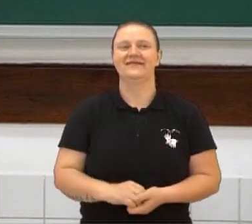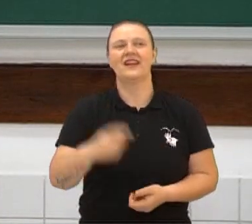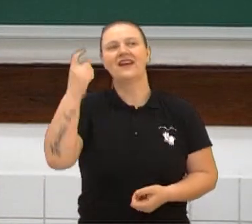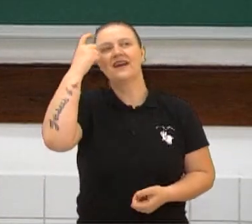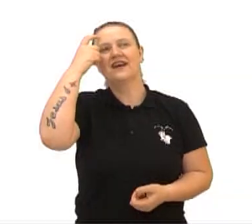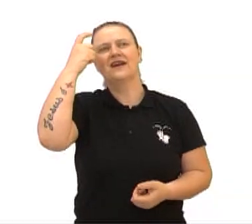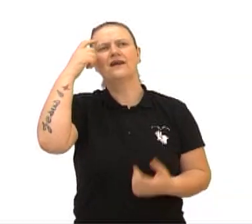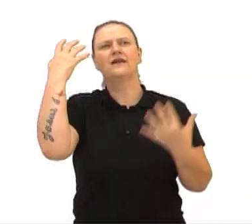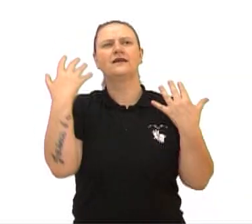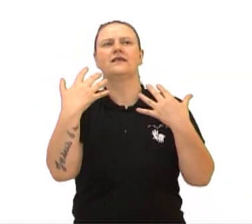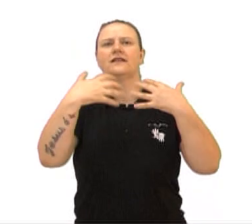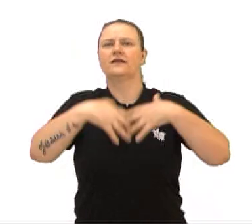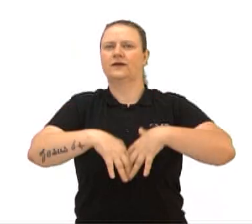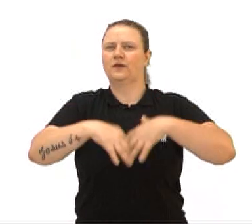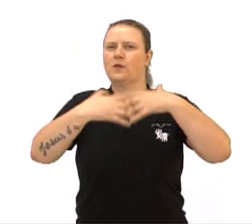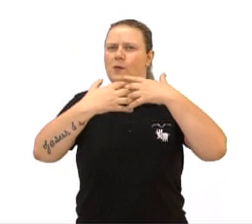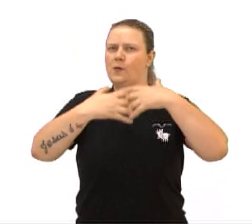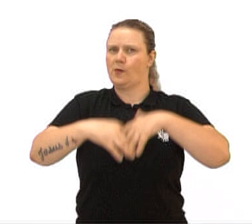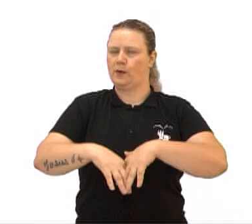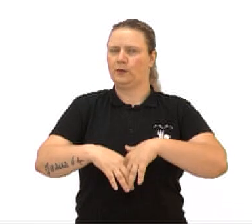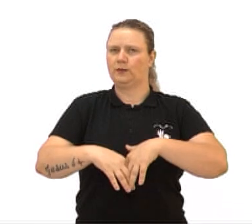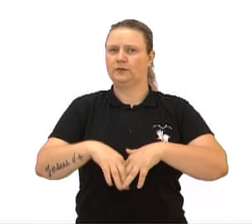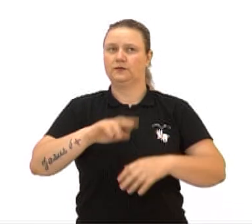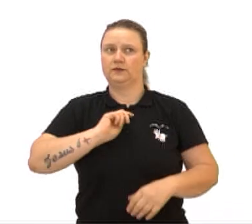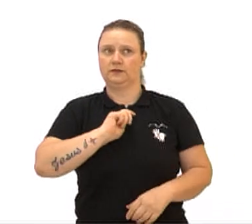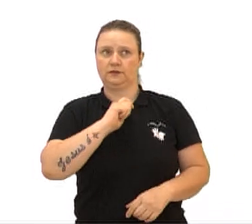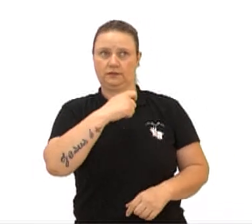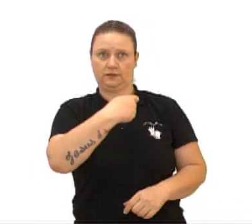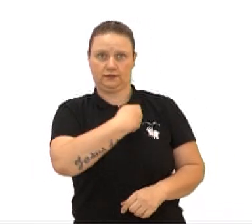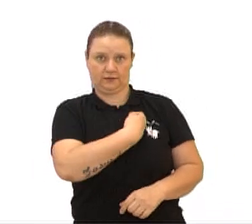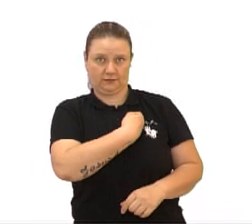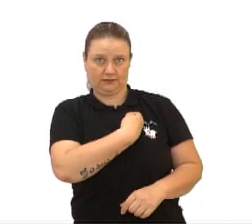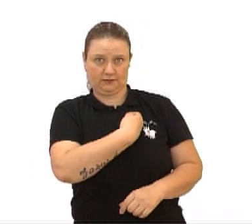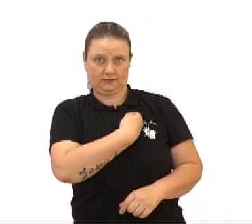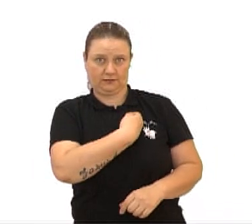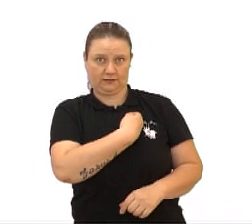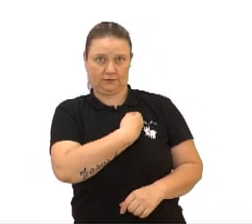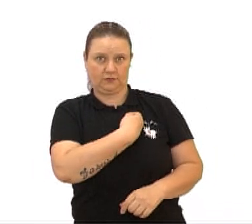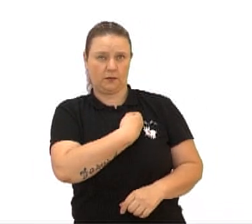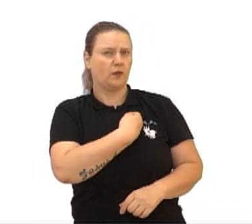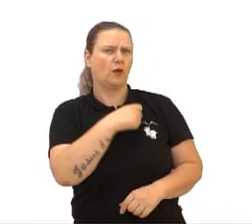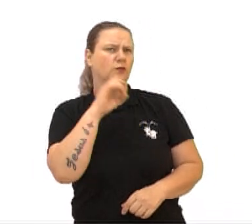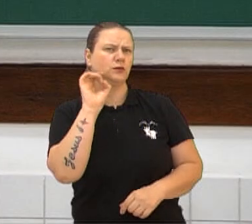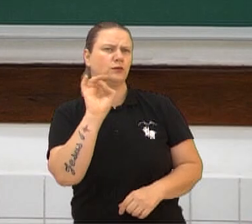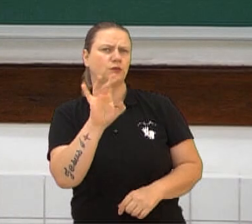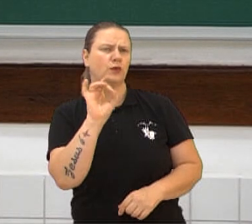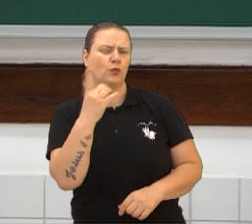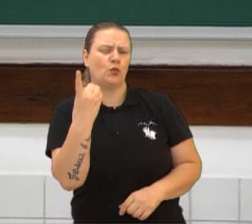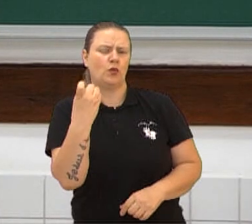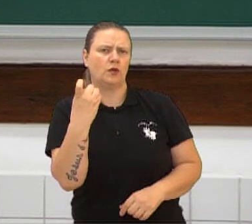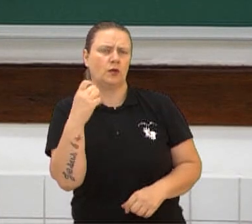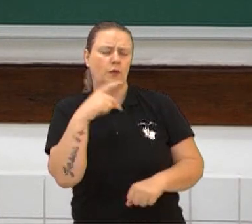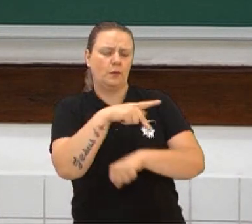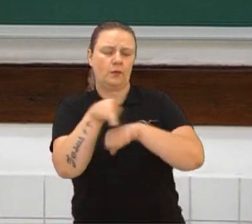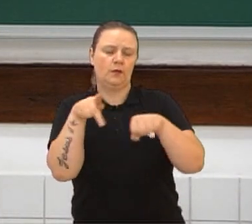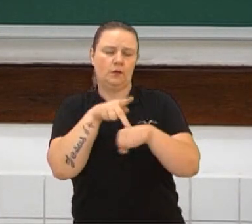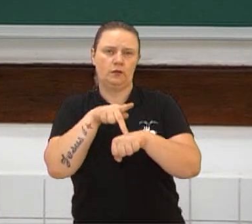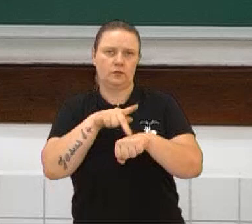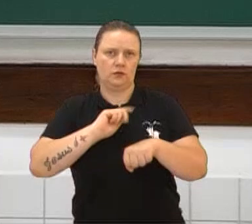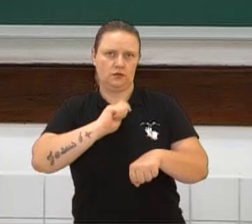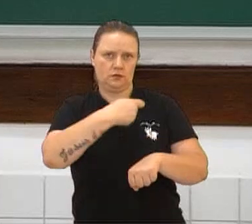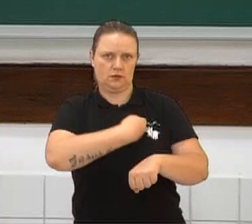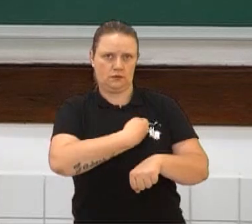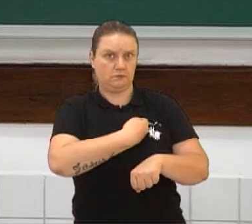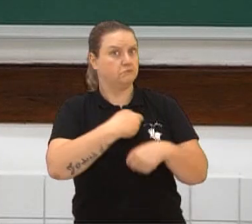Reflexiona. El español se habla solamente en la España. Então, o espanhol é falado somente na Espanha?